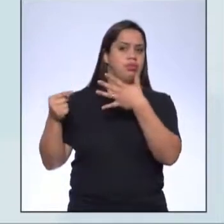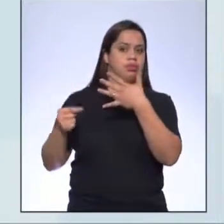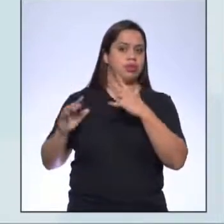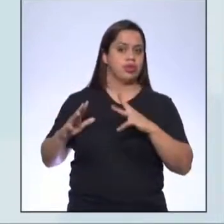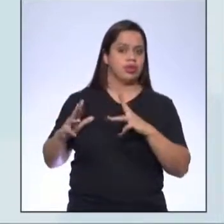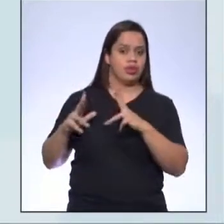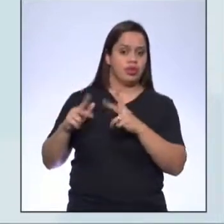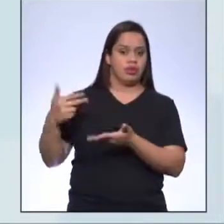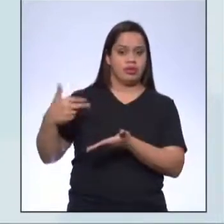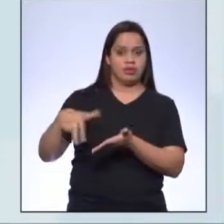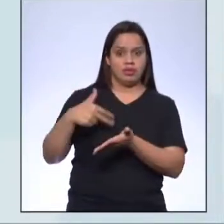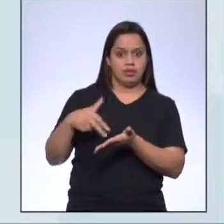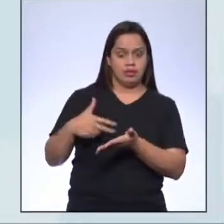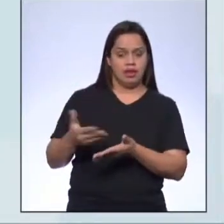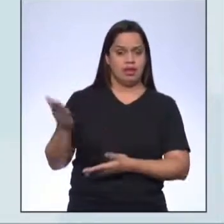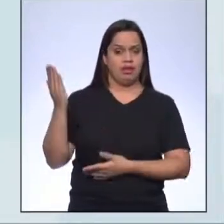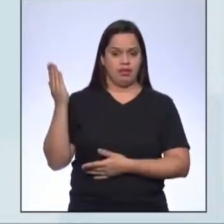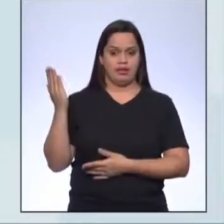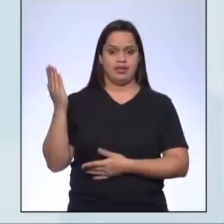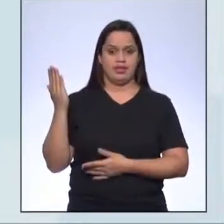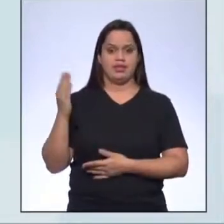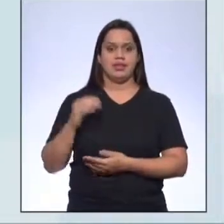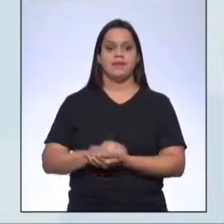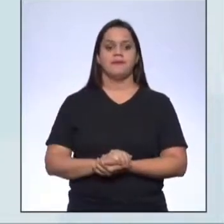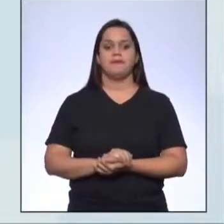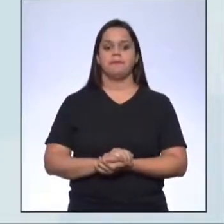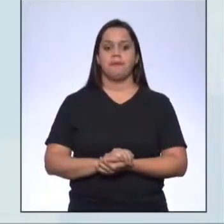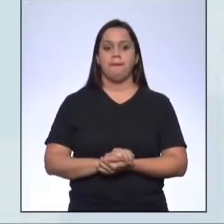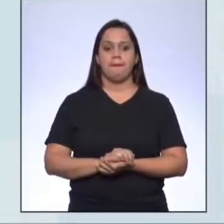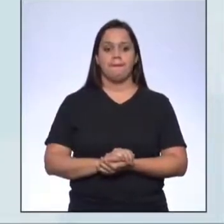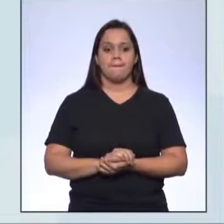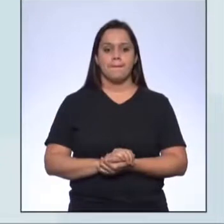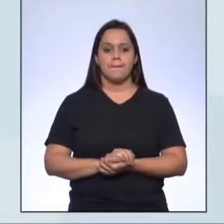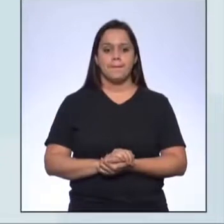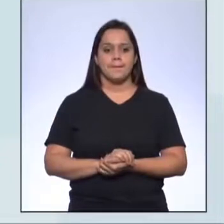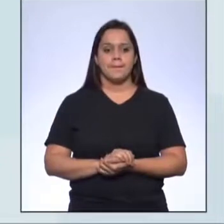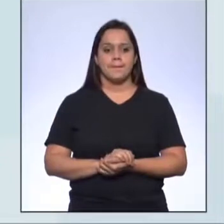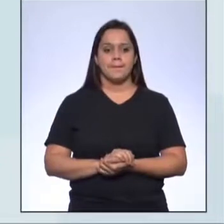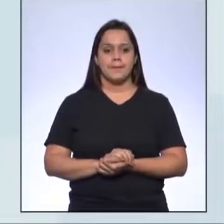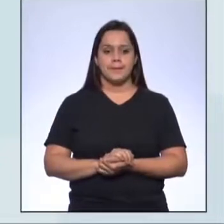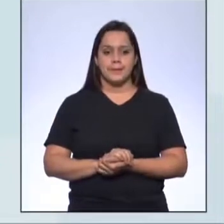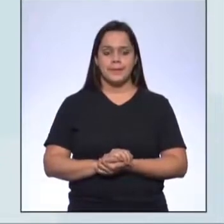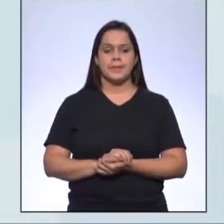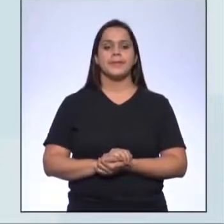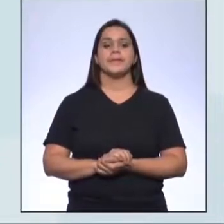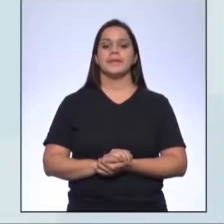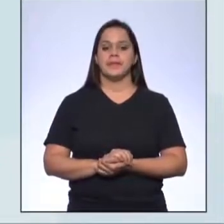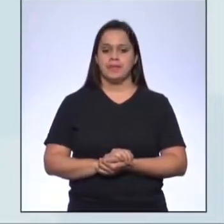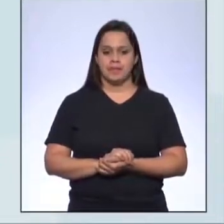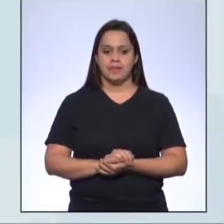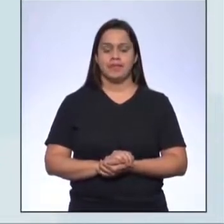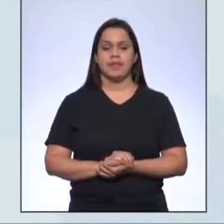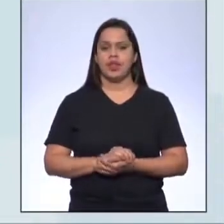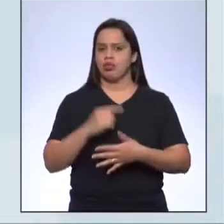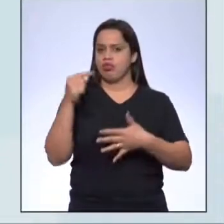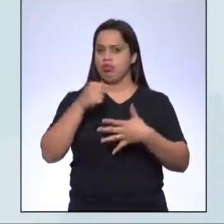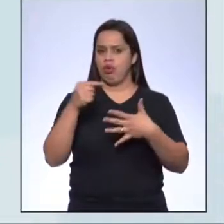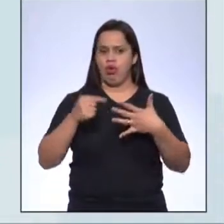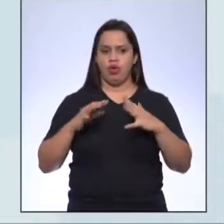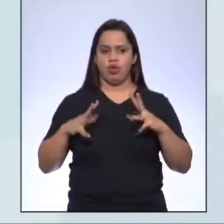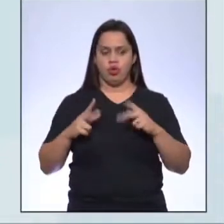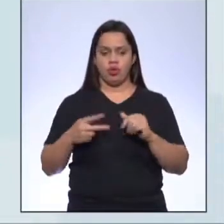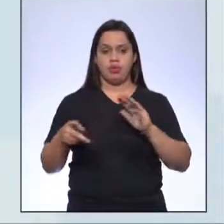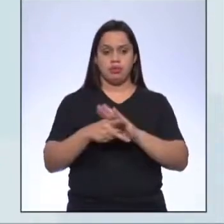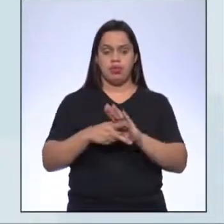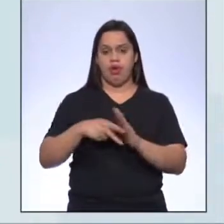chimarrita, vaquejada, maculelê, repente, machixe, gafieira, lapinhas,